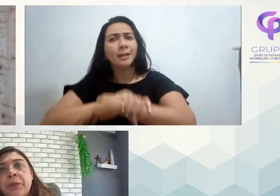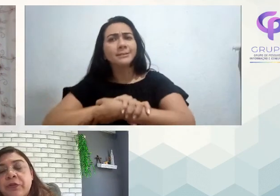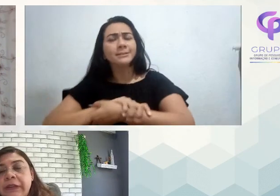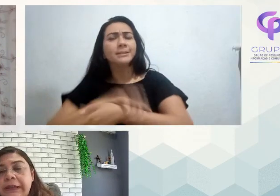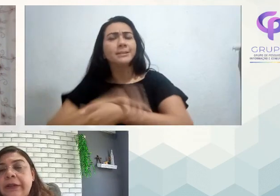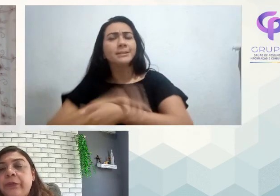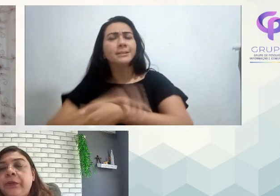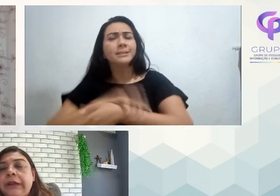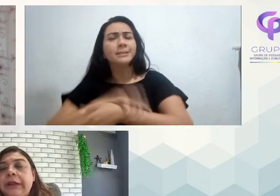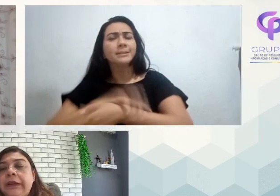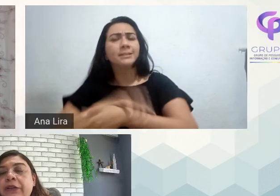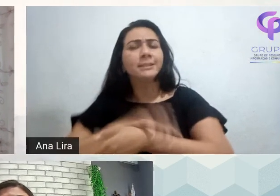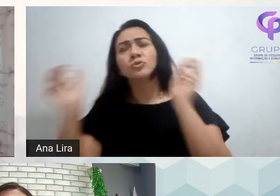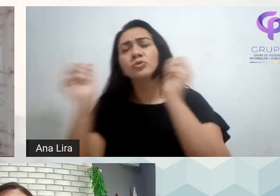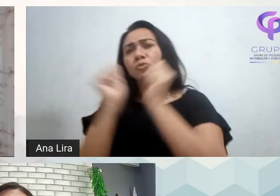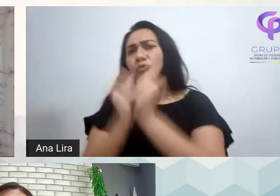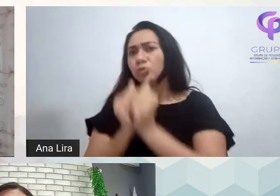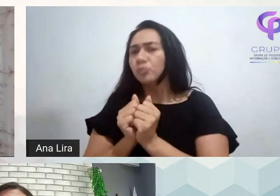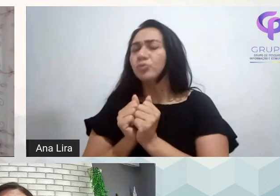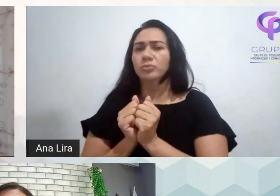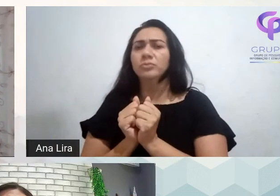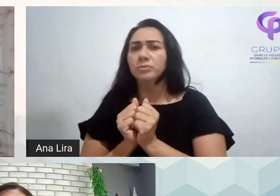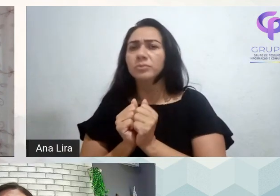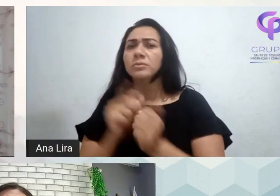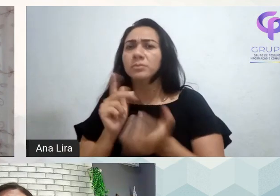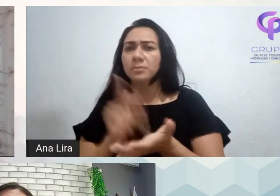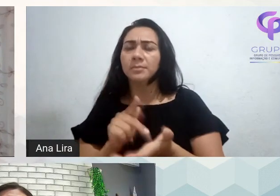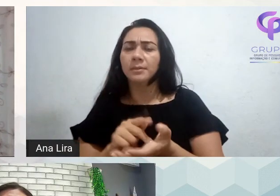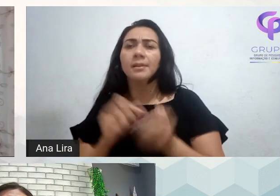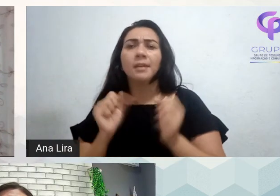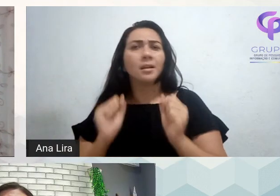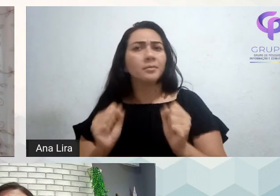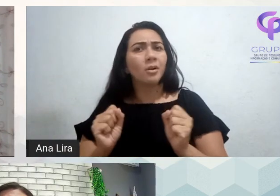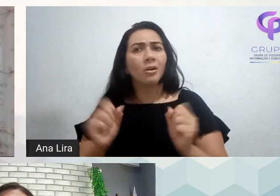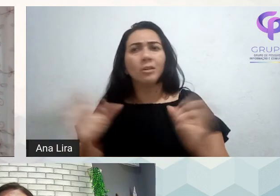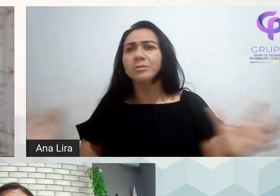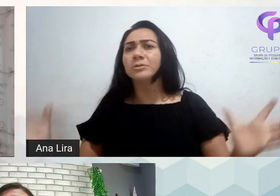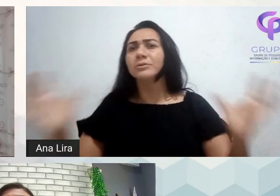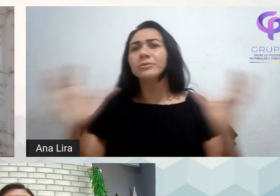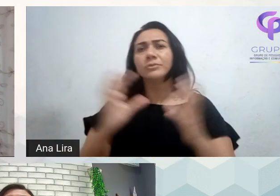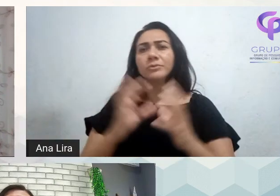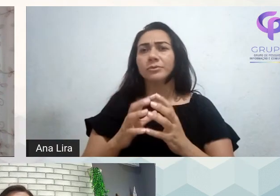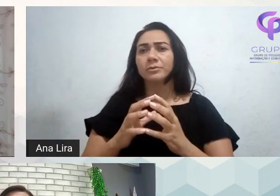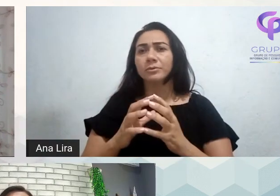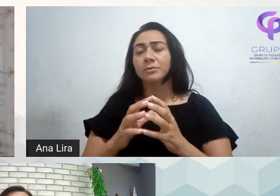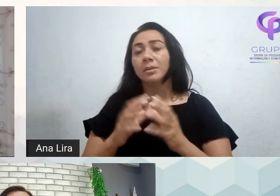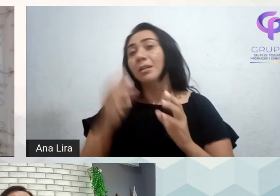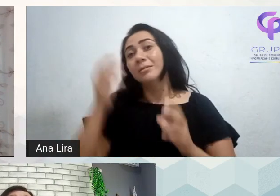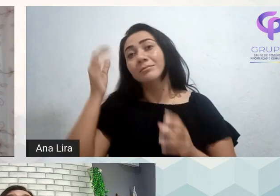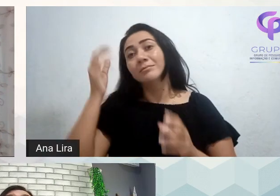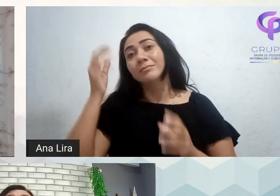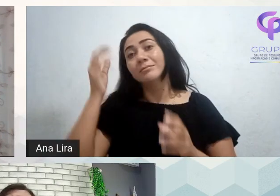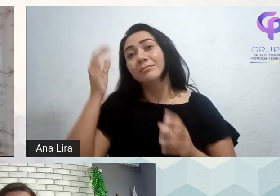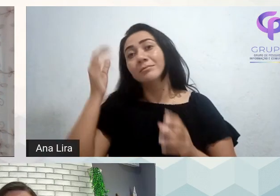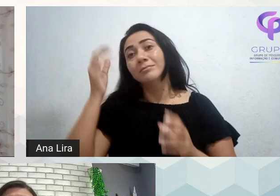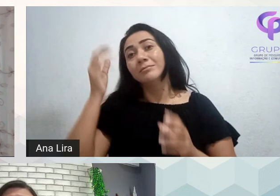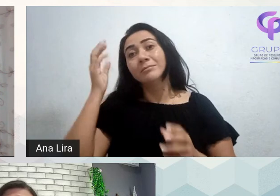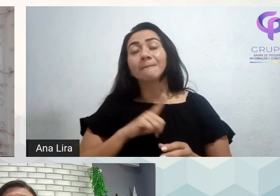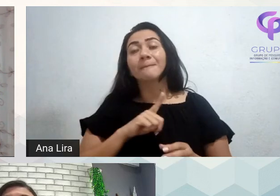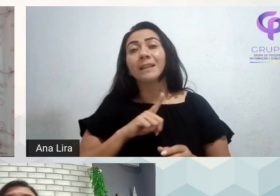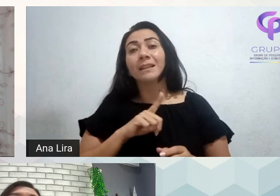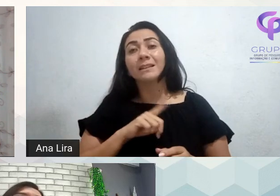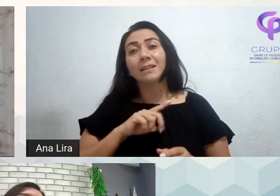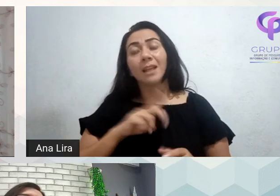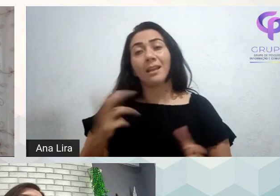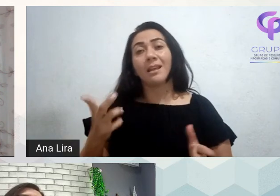nossa profissão e a gente também agregar o que nós sabemos em resposta, em contribuição à